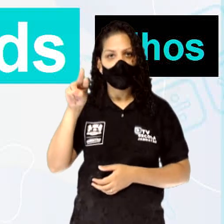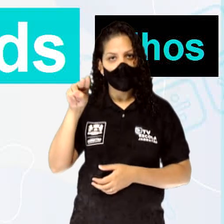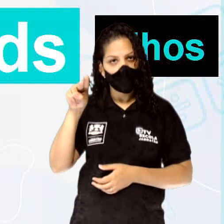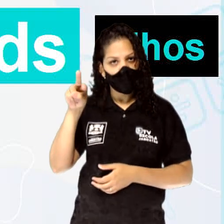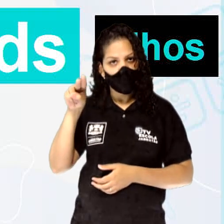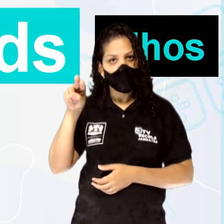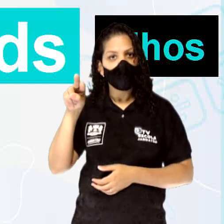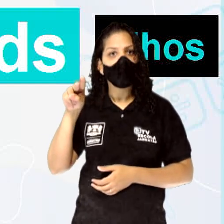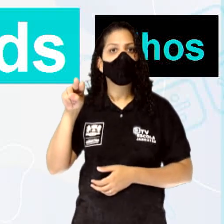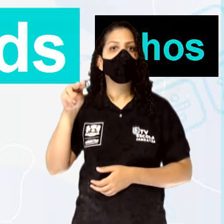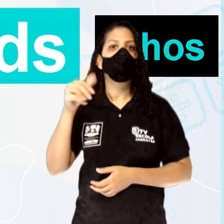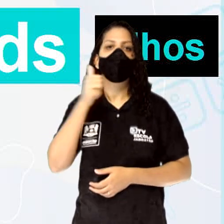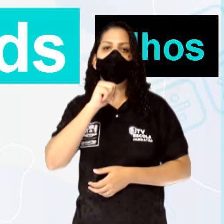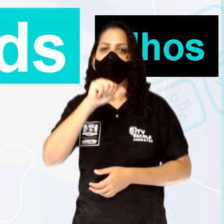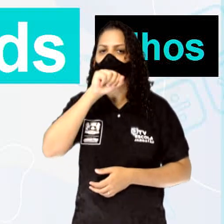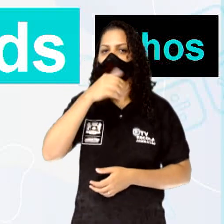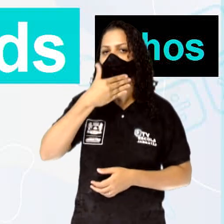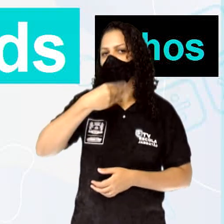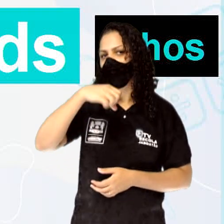parents,